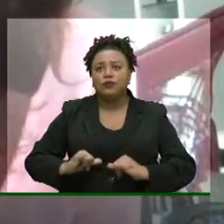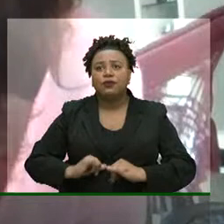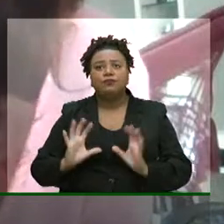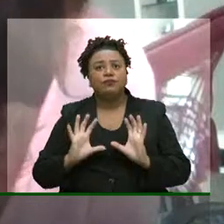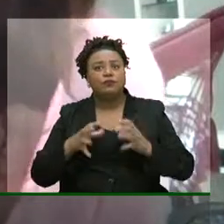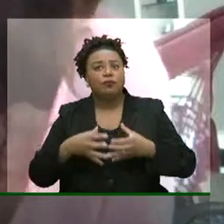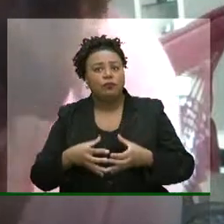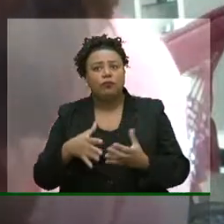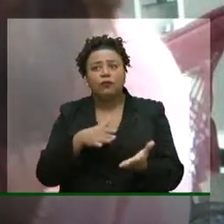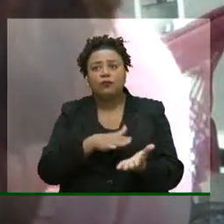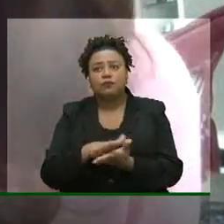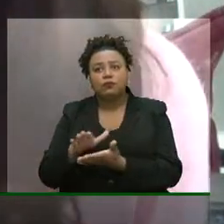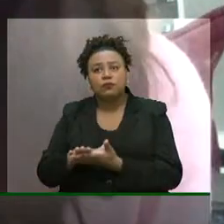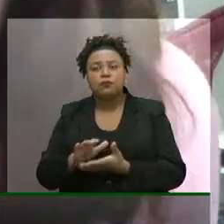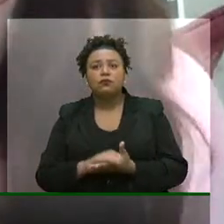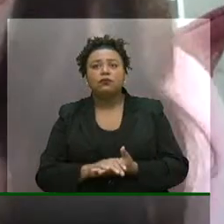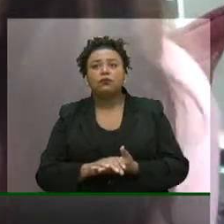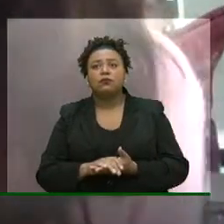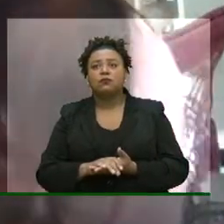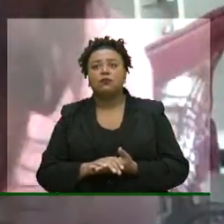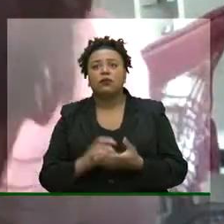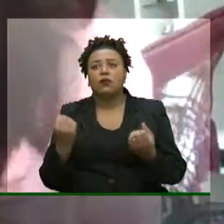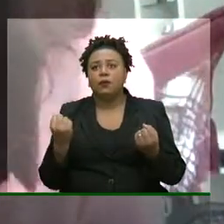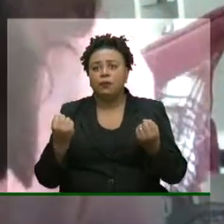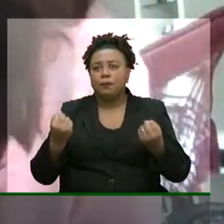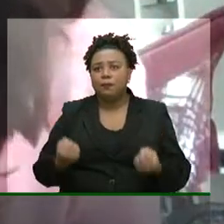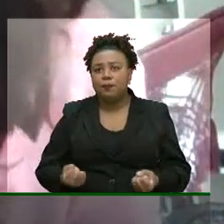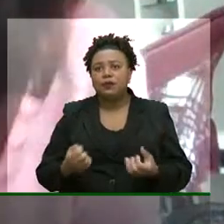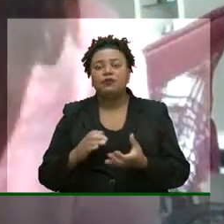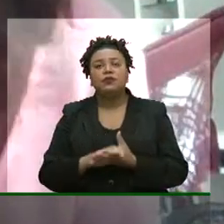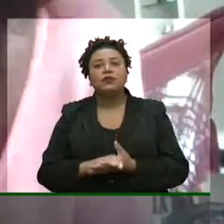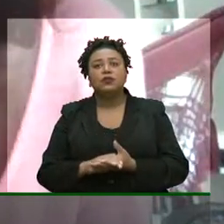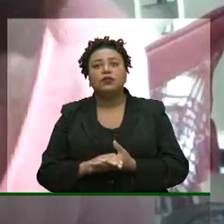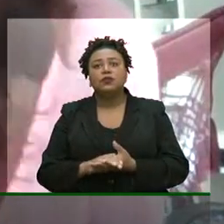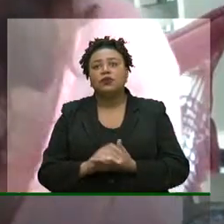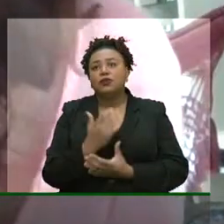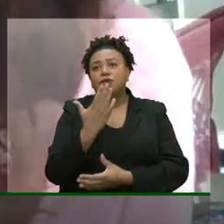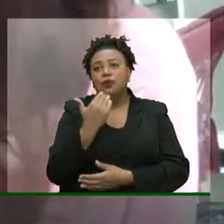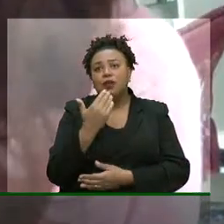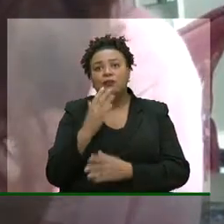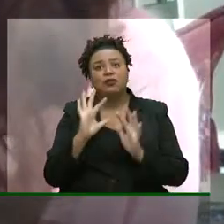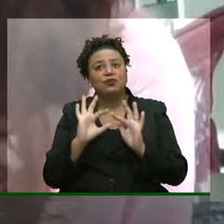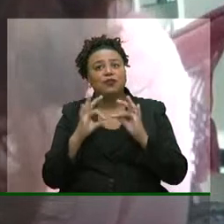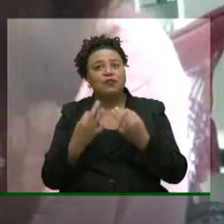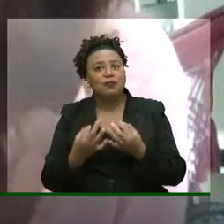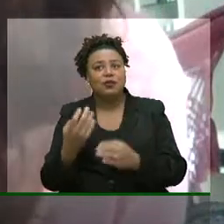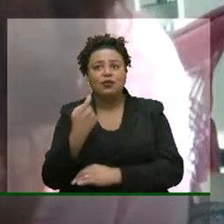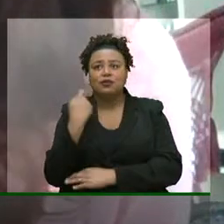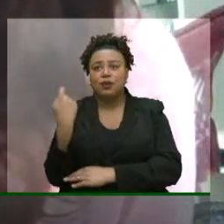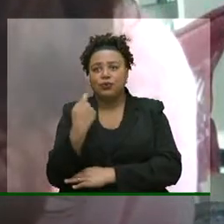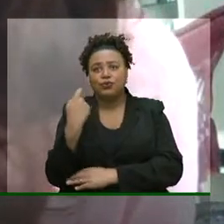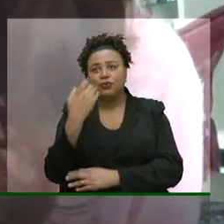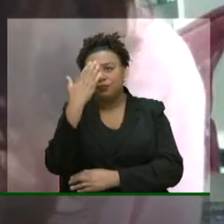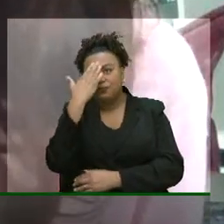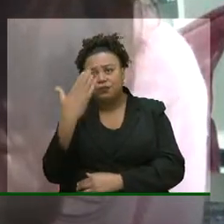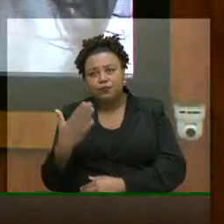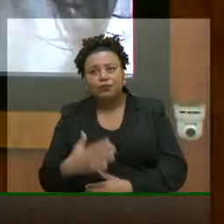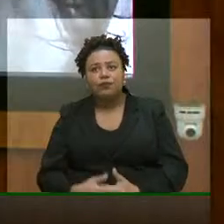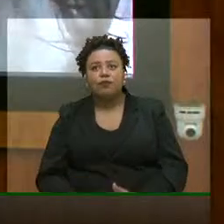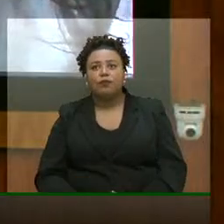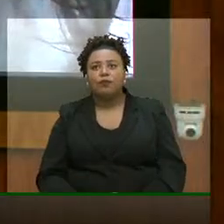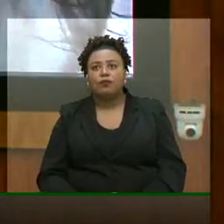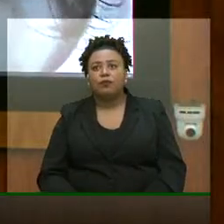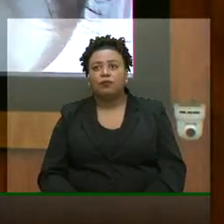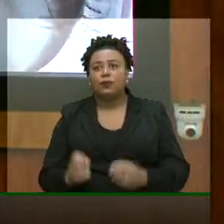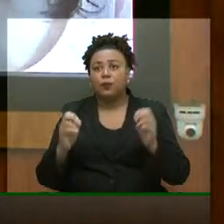cadeias produtivas e o peso do alimento nas famílias gaúchas. Muito obrigada, presidente.